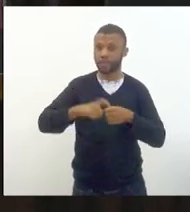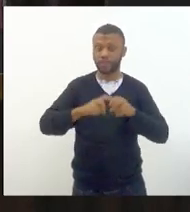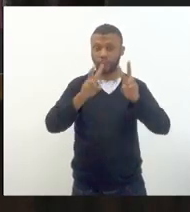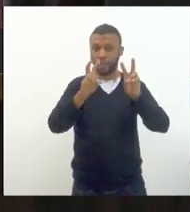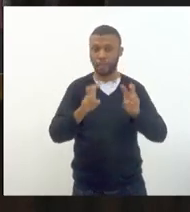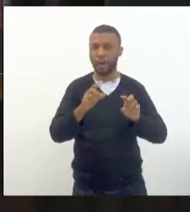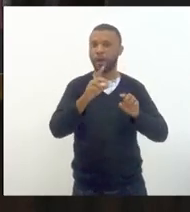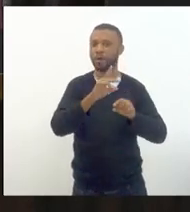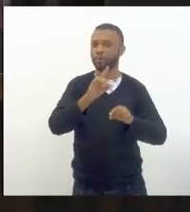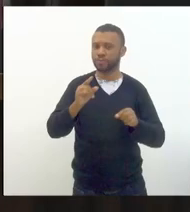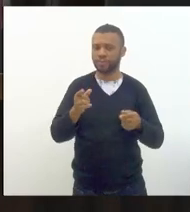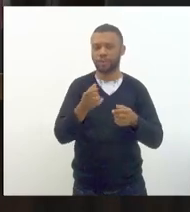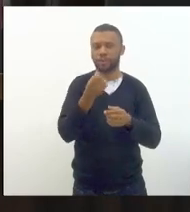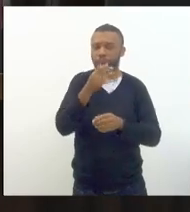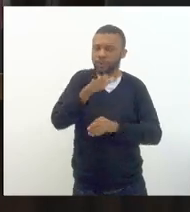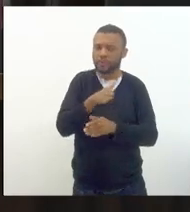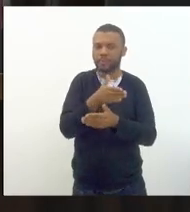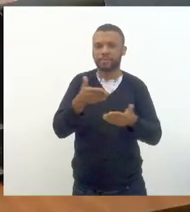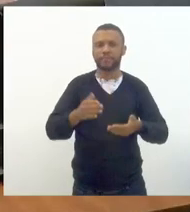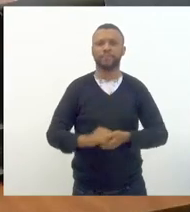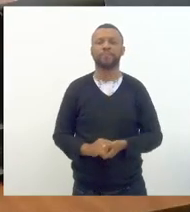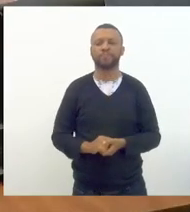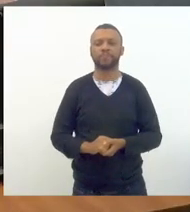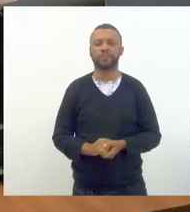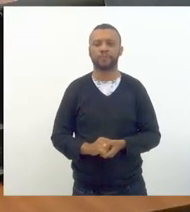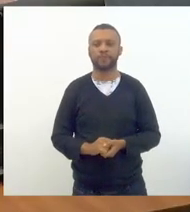cordas do dia eu todos uma boa tarde